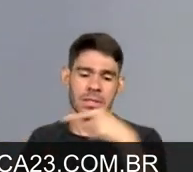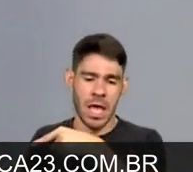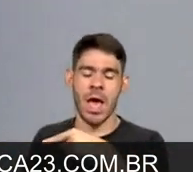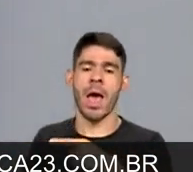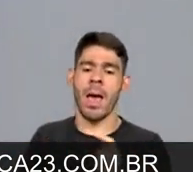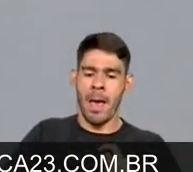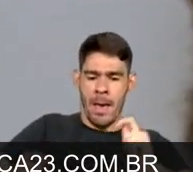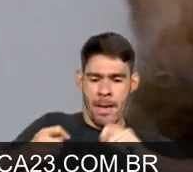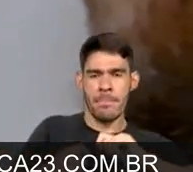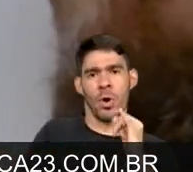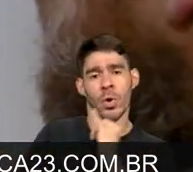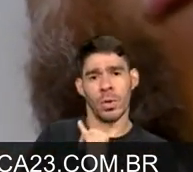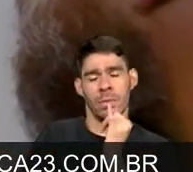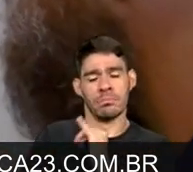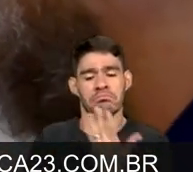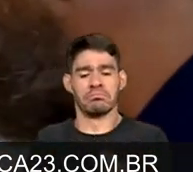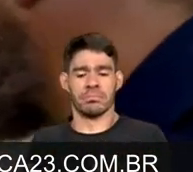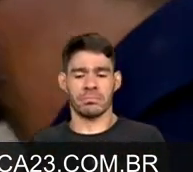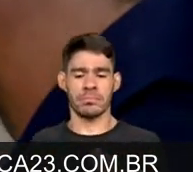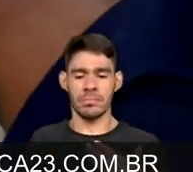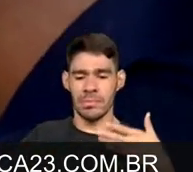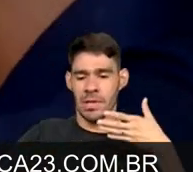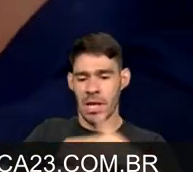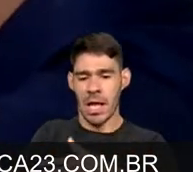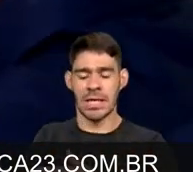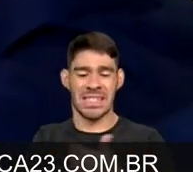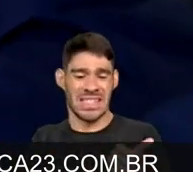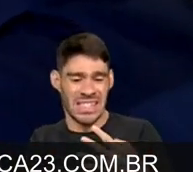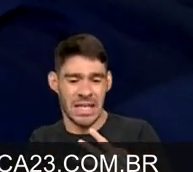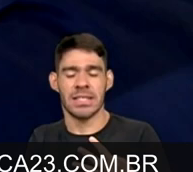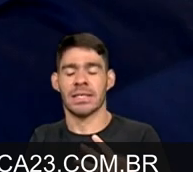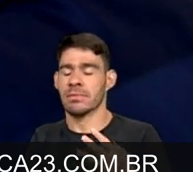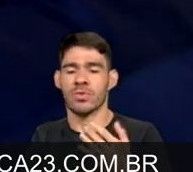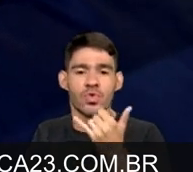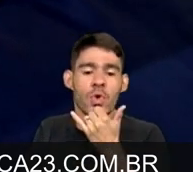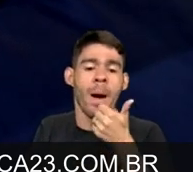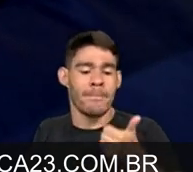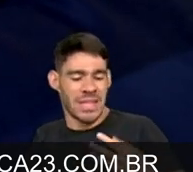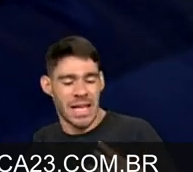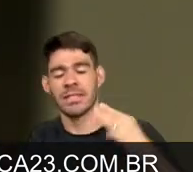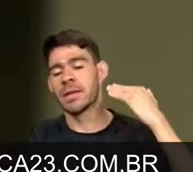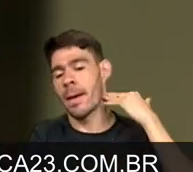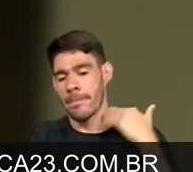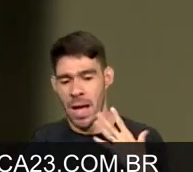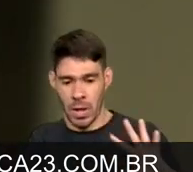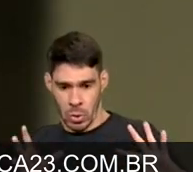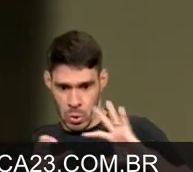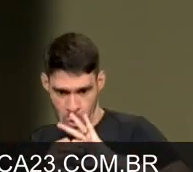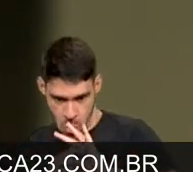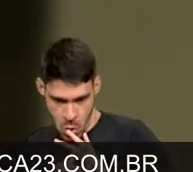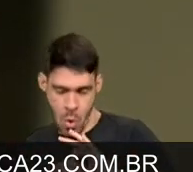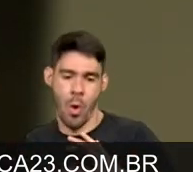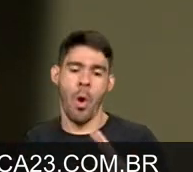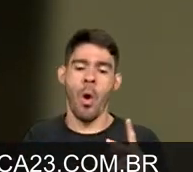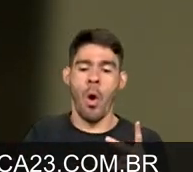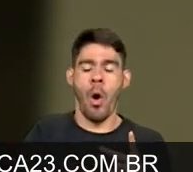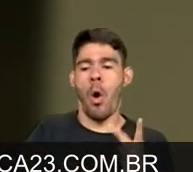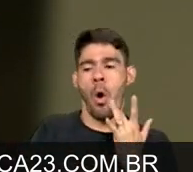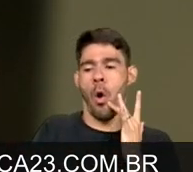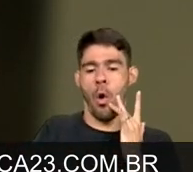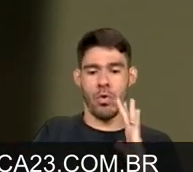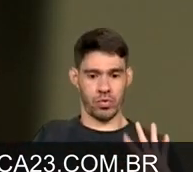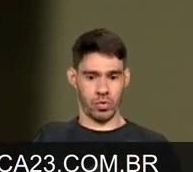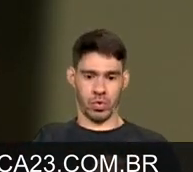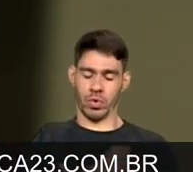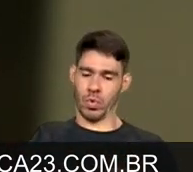nível é possível, por exemplo, ter acesso a 13 bancos integrados na plataforma. Já na conta ouro, a mais